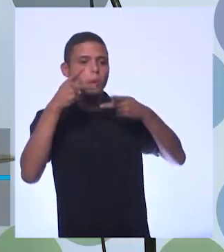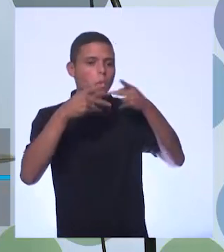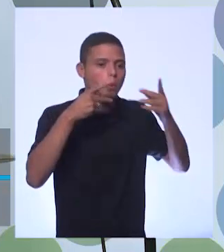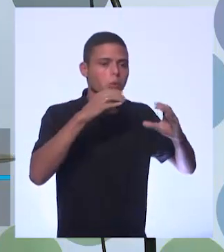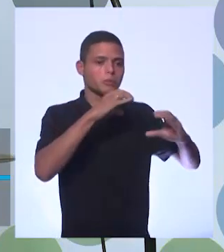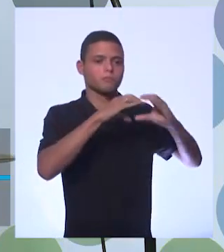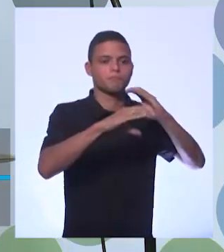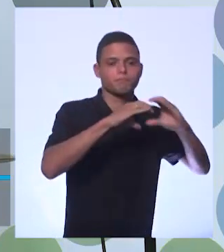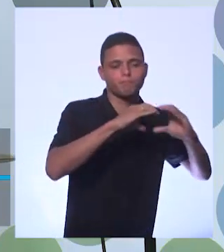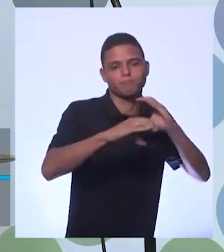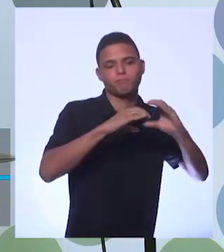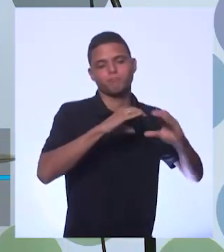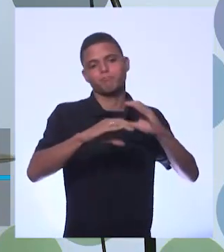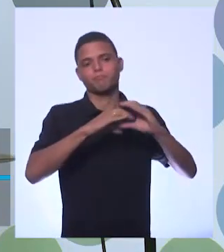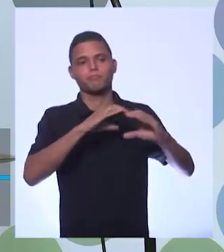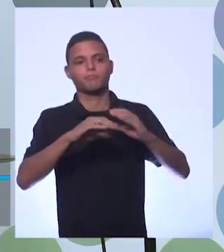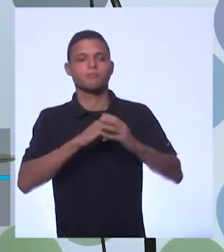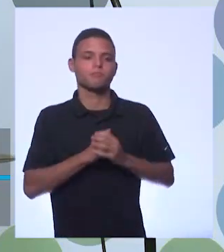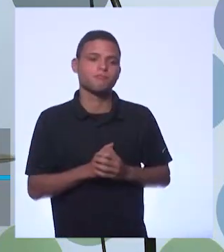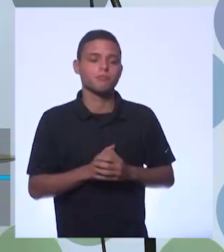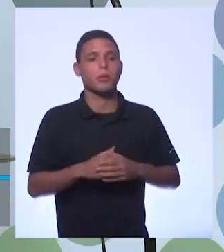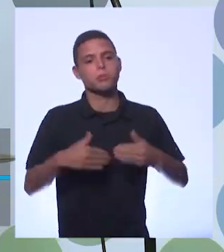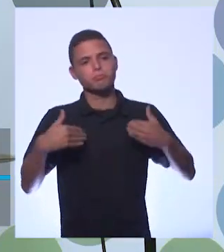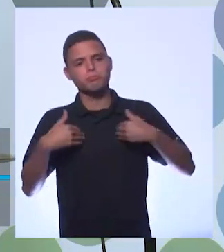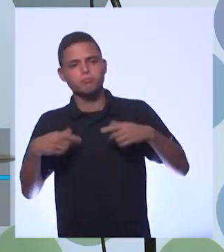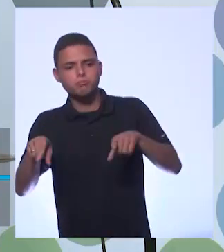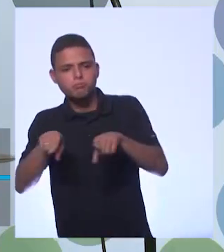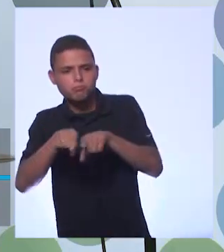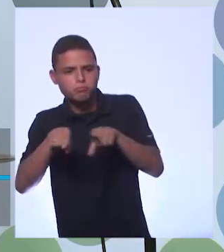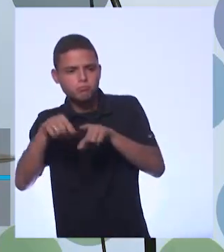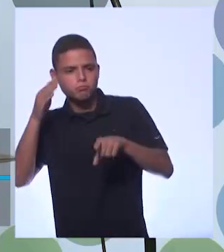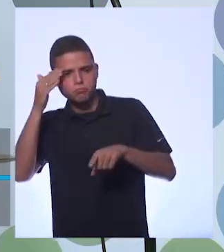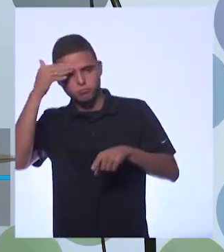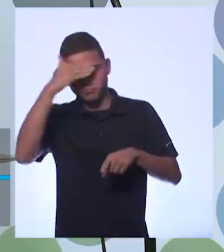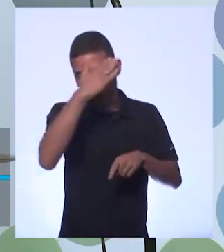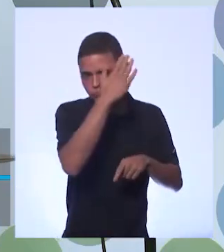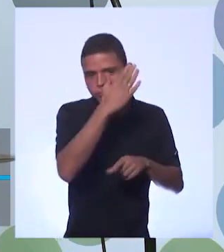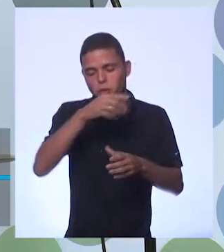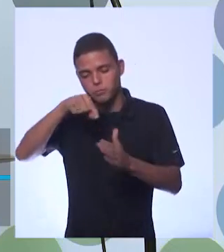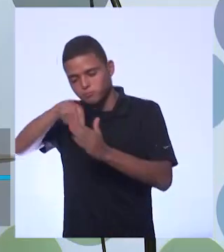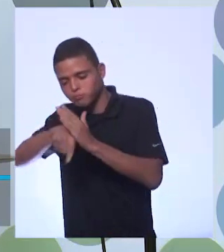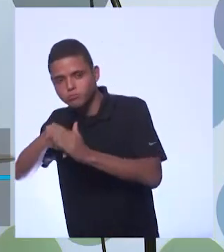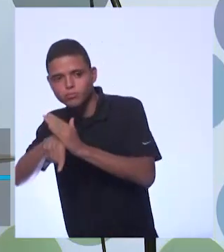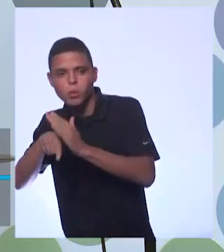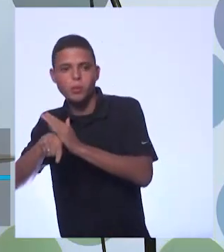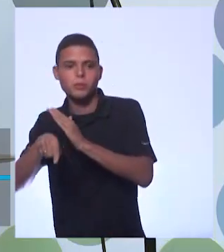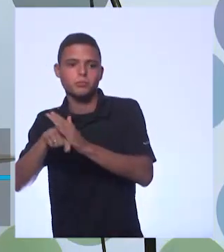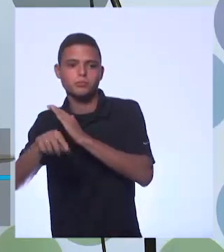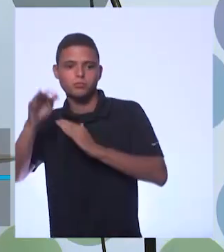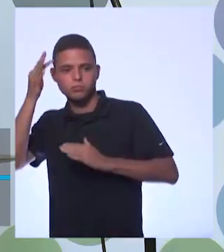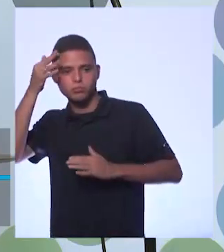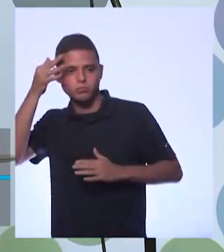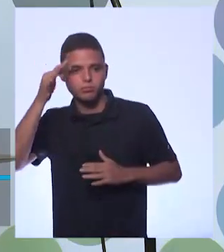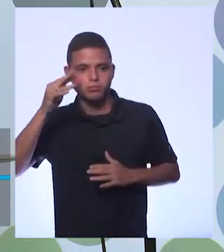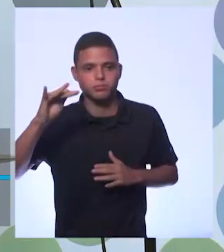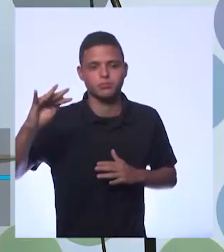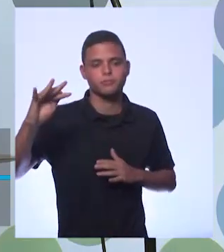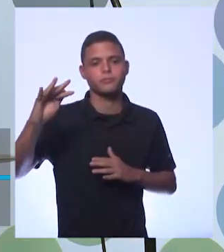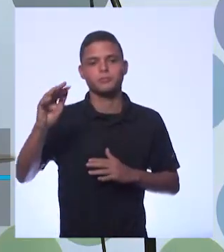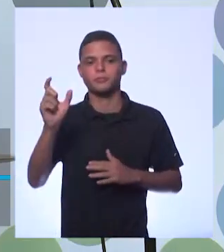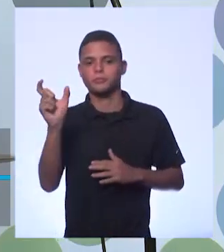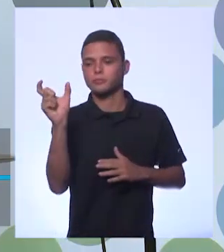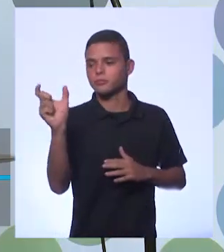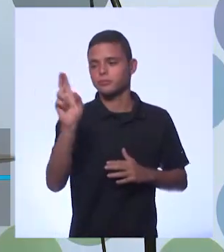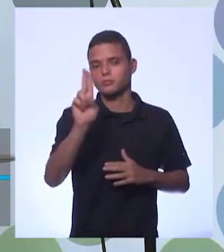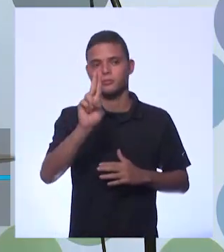própria. E eu também estudei um outro filósofo, não sei se você conhece, porque esse é menos conhecido, Mafê, mas tudo bem, né? Que, enfim, eu acabei